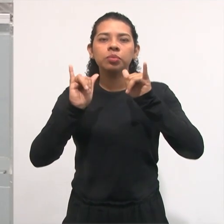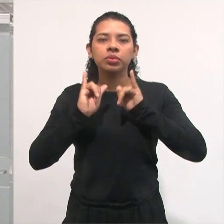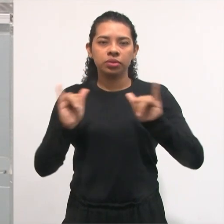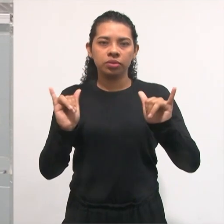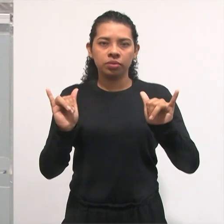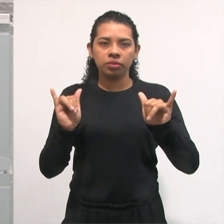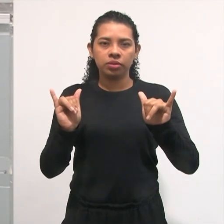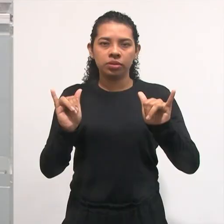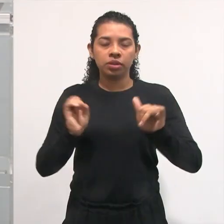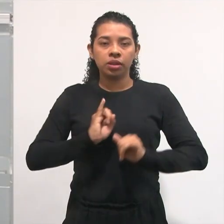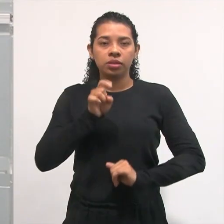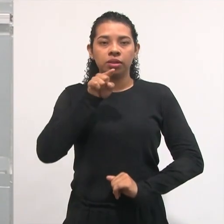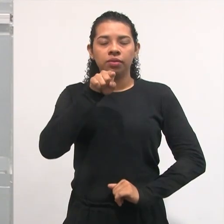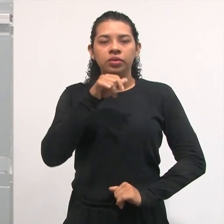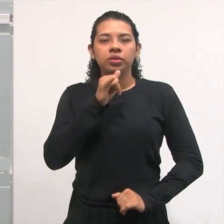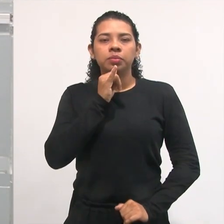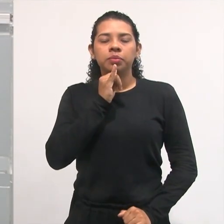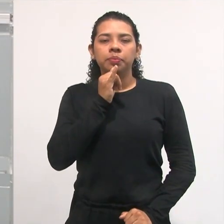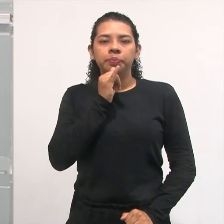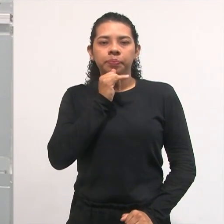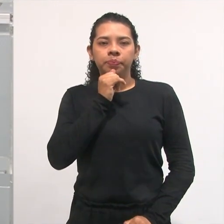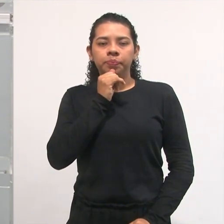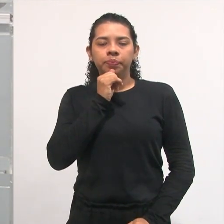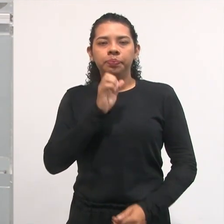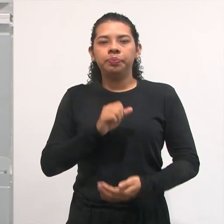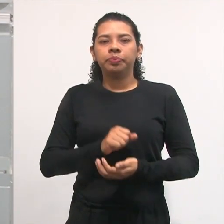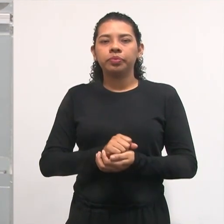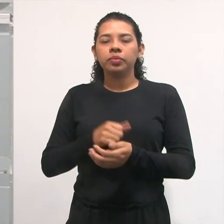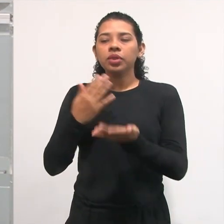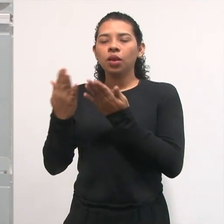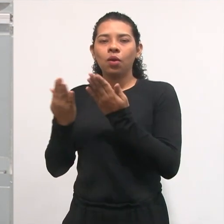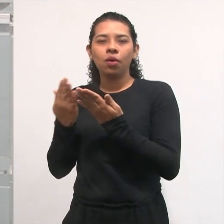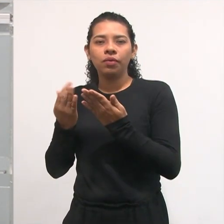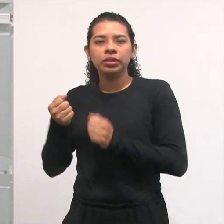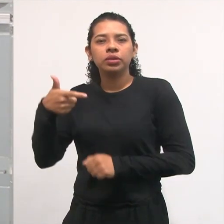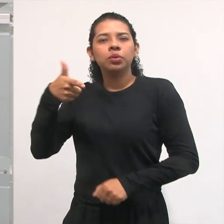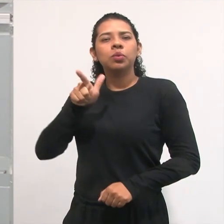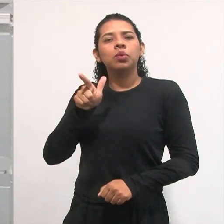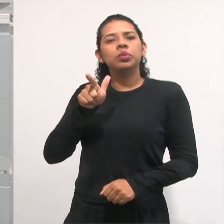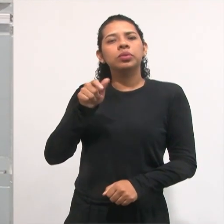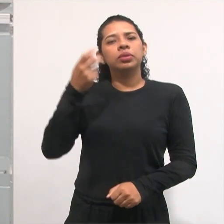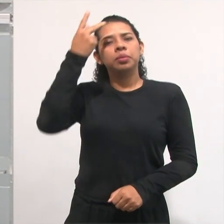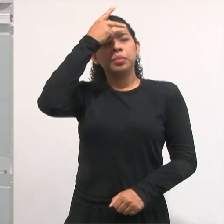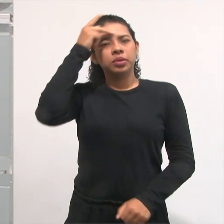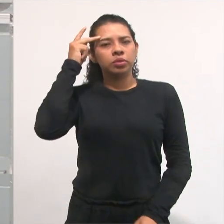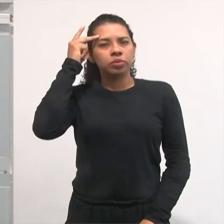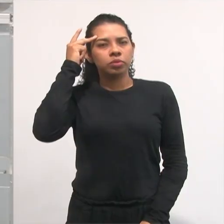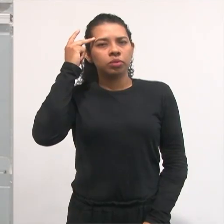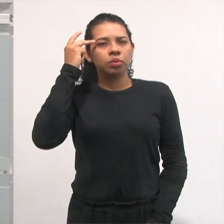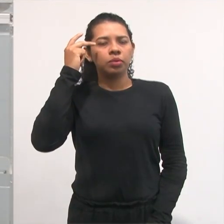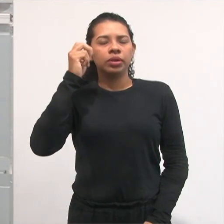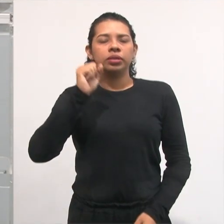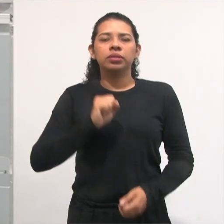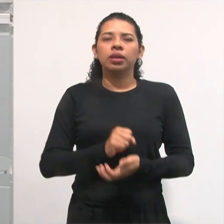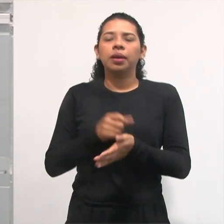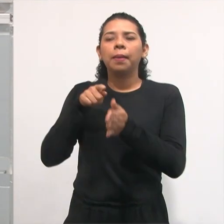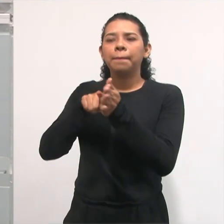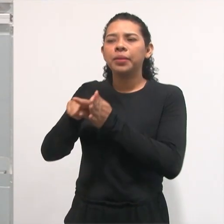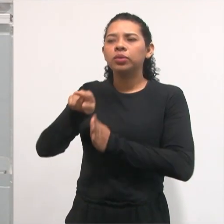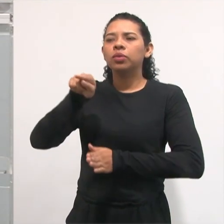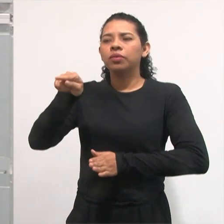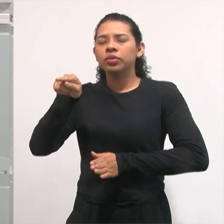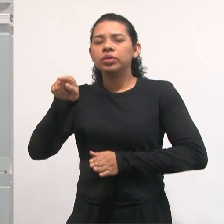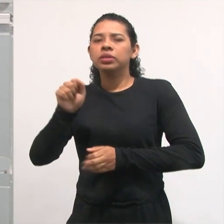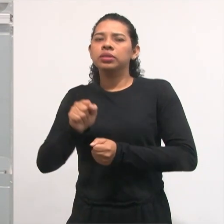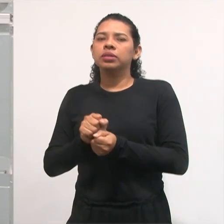da entrevista que você faz com uma pessoa, ela pode ter respondido a pergunta 2, a pergunta